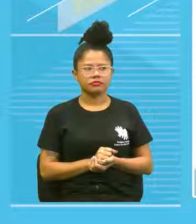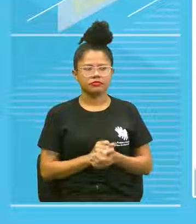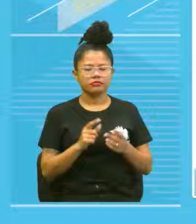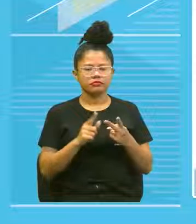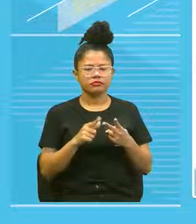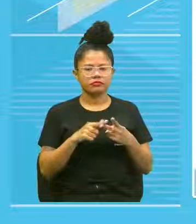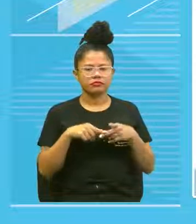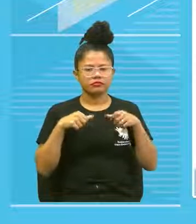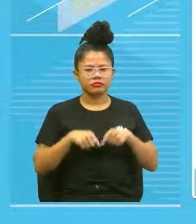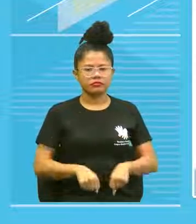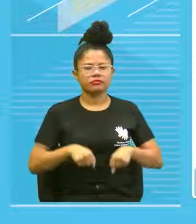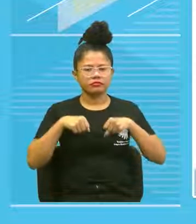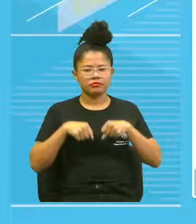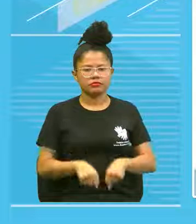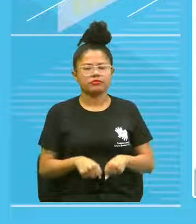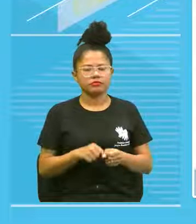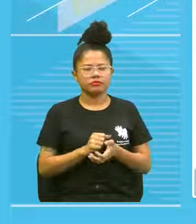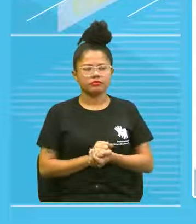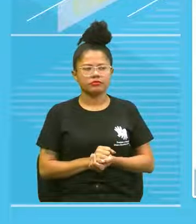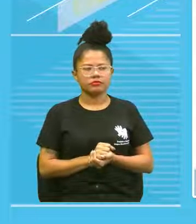e a mandioca